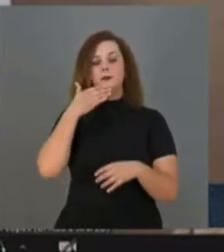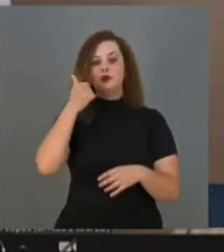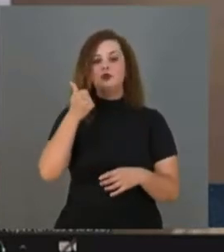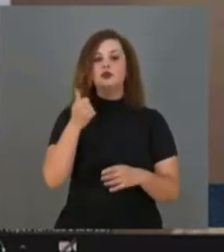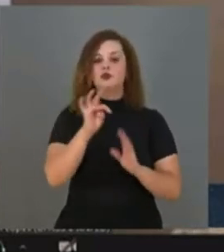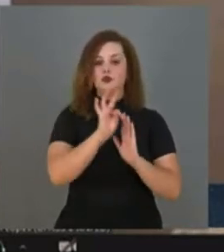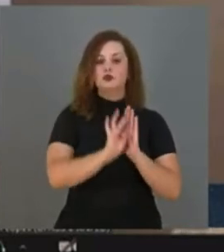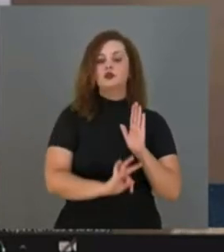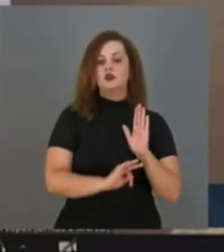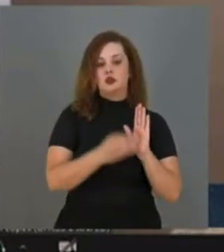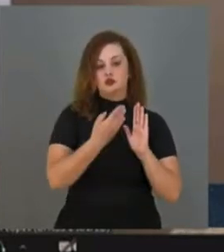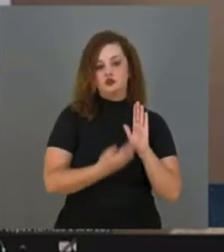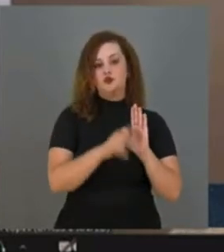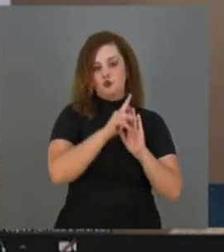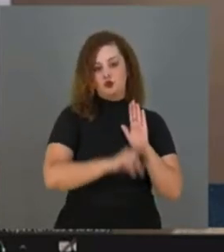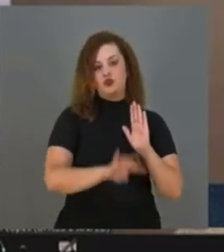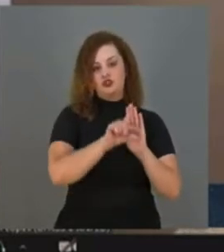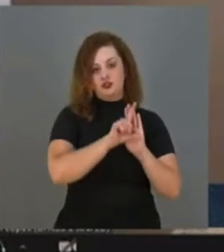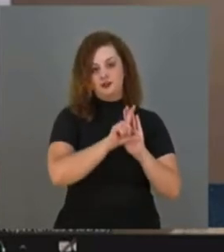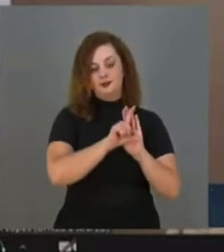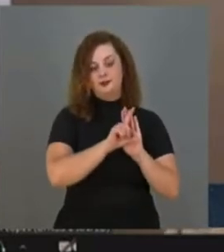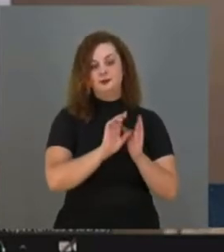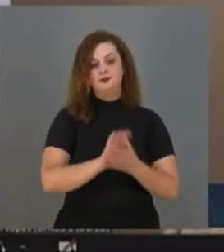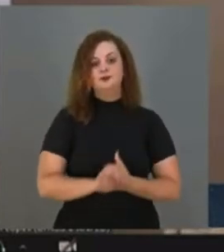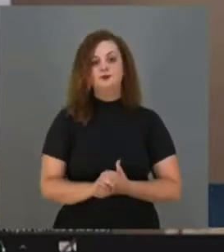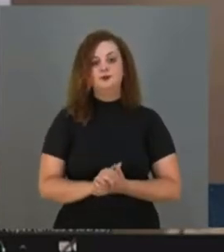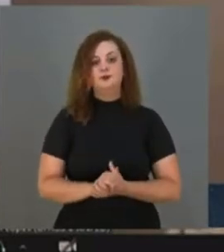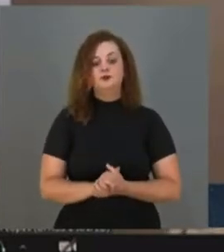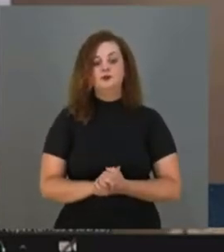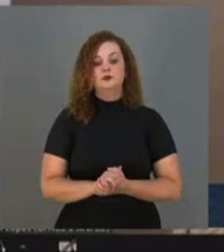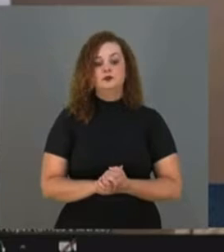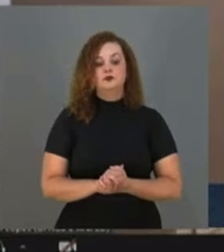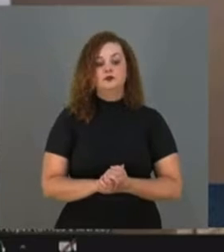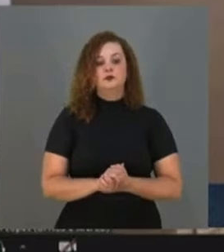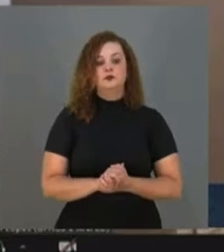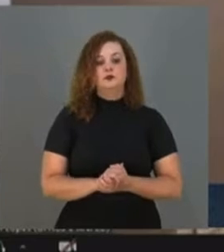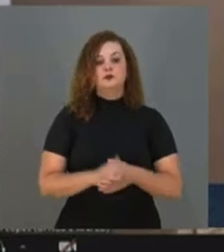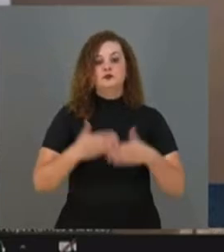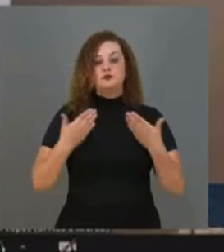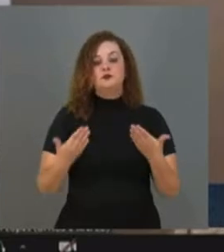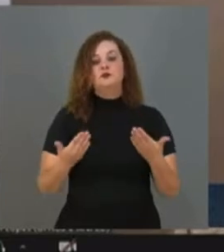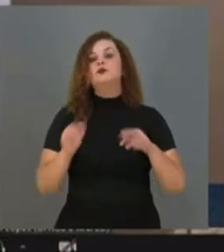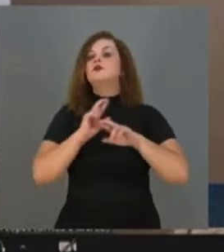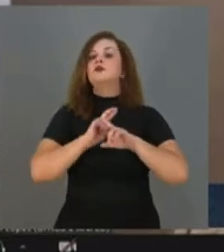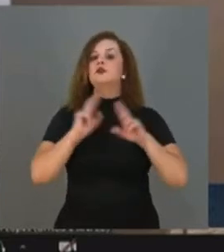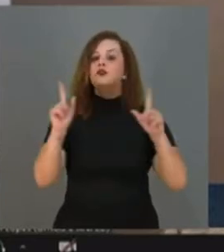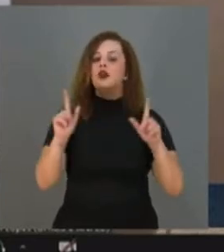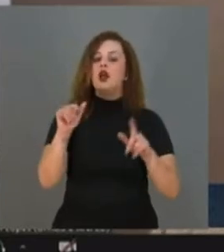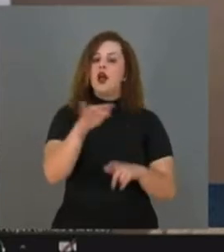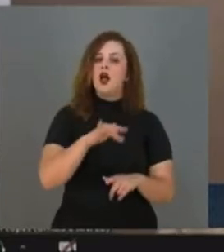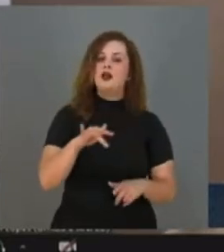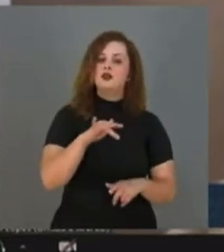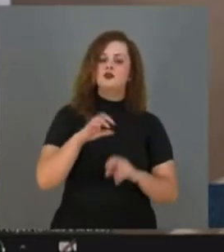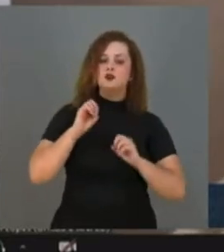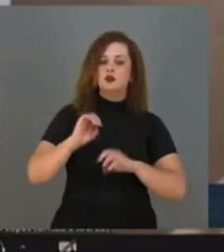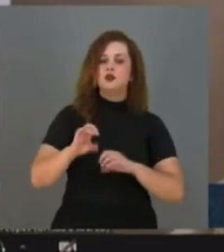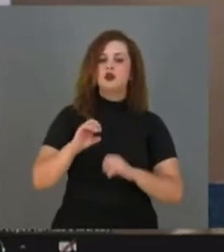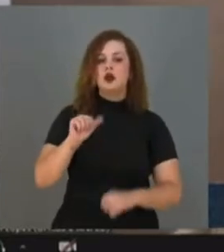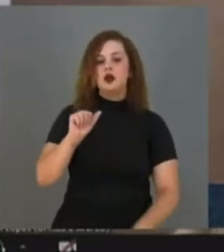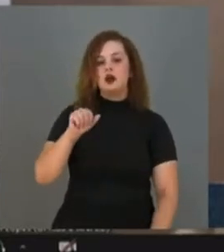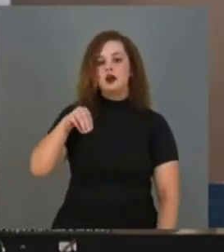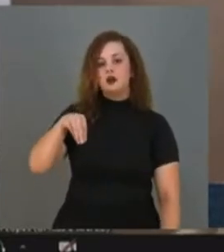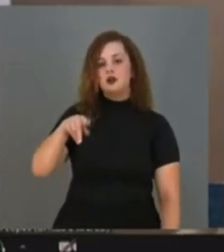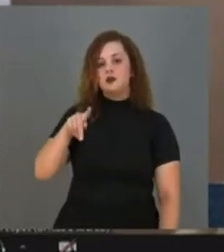do texto desse projeto de lei. Sobre as diferentes áreas, né, que dizem respeito ao campo da educação, a Amped